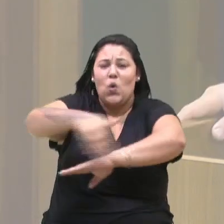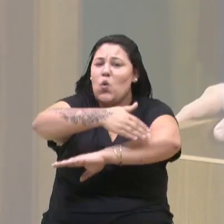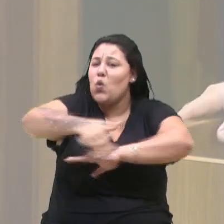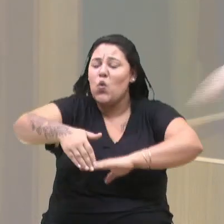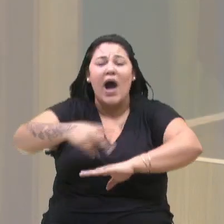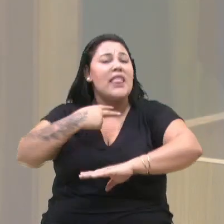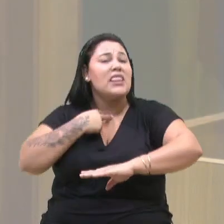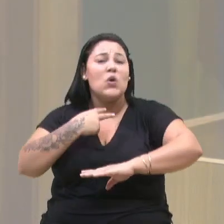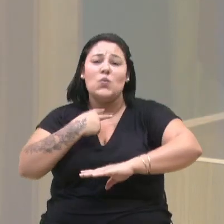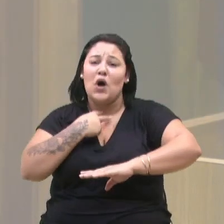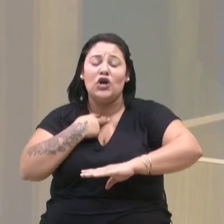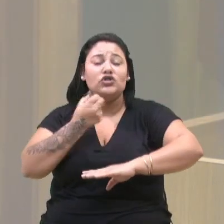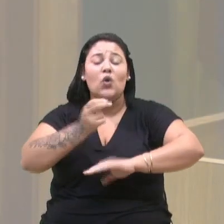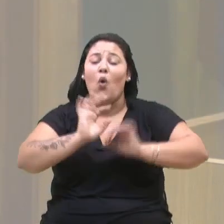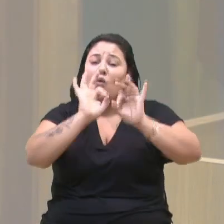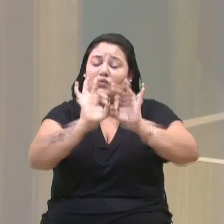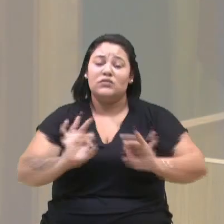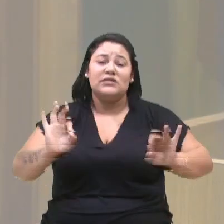simplesmente a questão